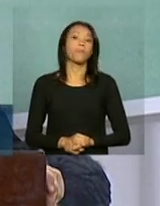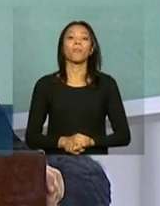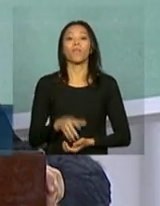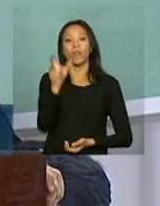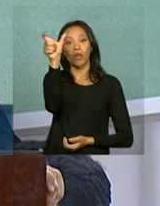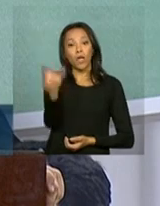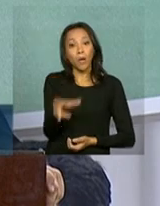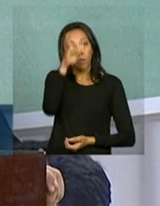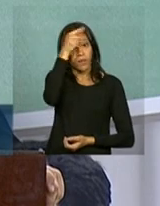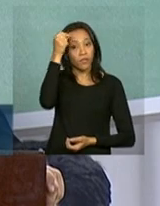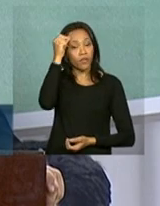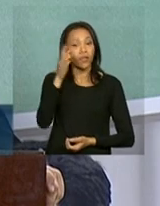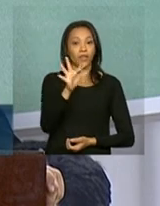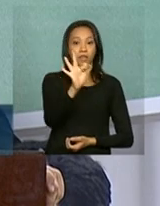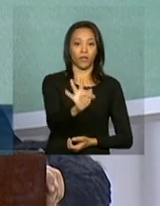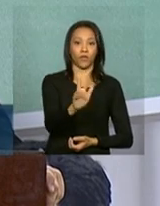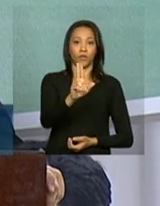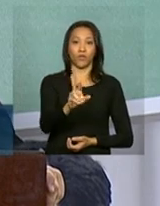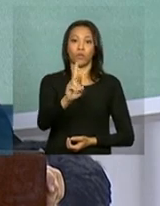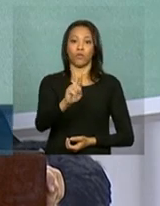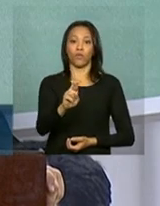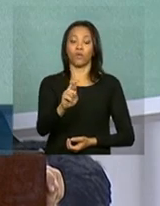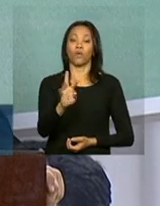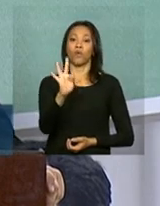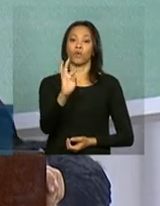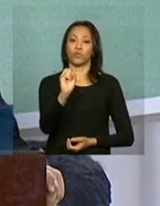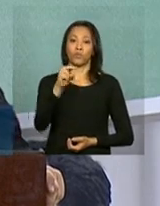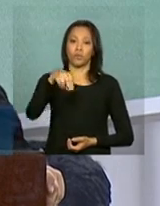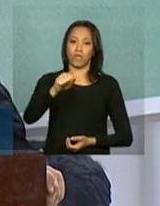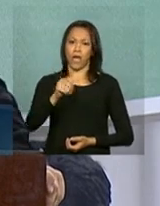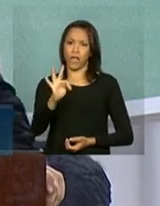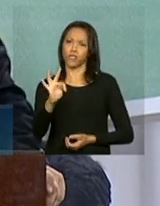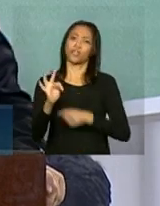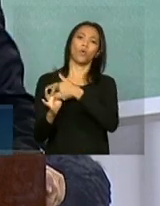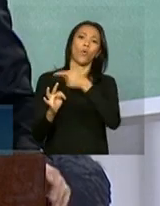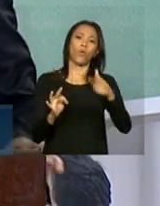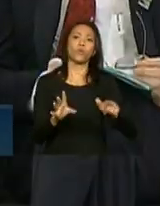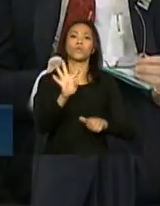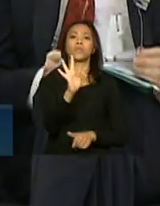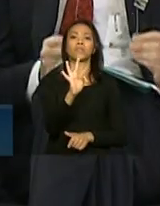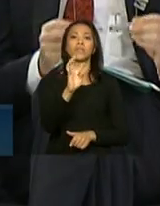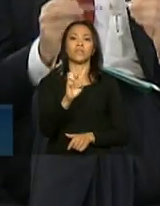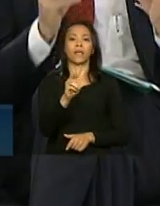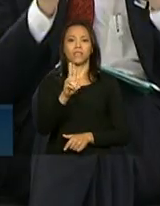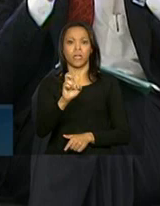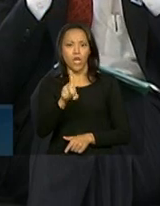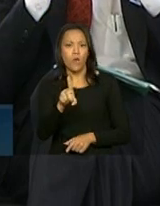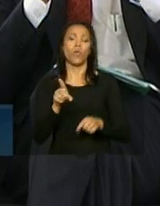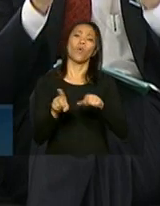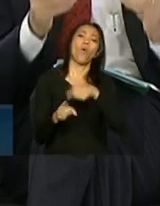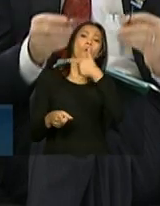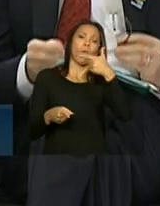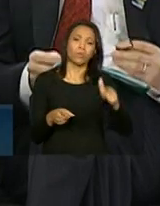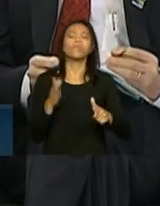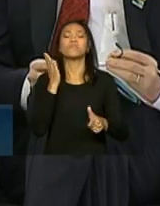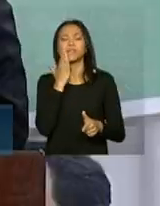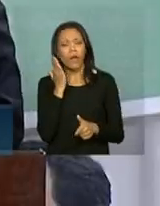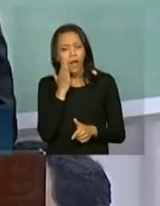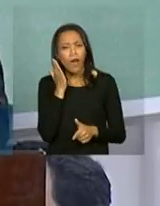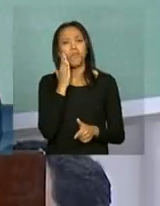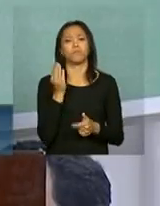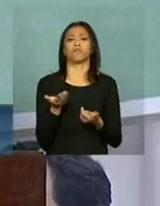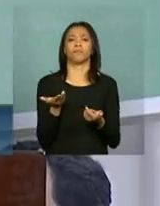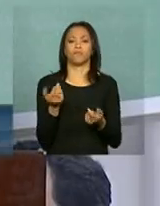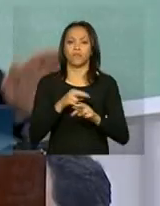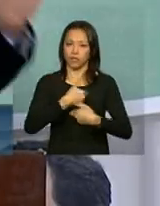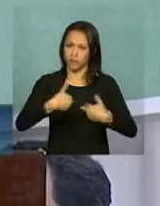Prefeito Fortunati, que preside a Frente Nacional de Prefeitos, sabe disso, Eduardo Tadeu Pereira sabe disso, das associações estaduais.